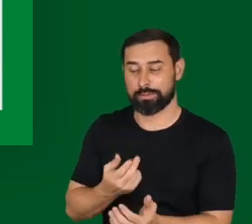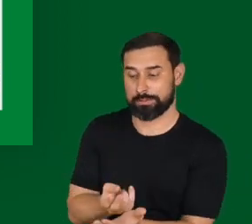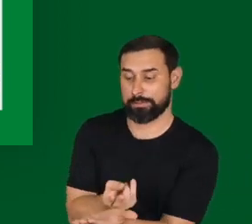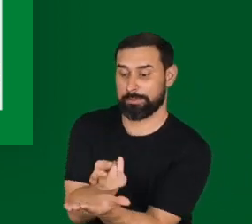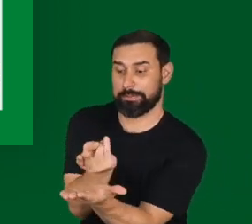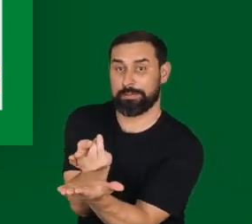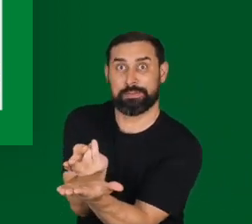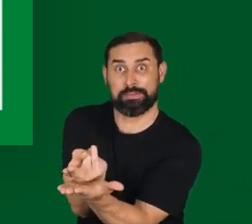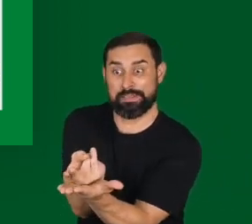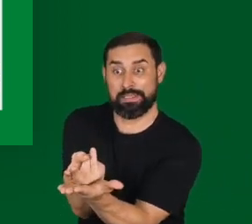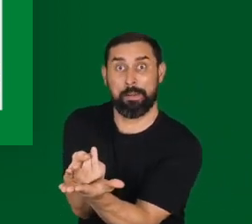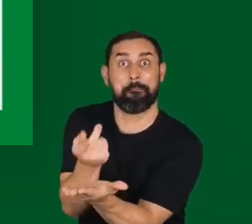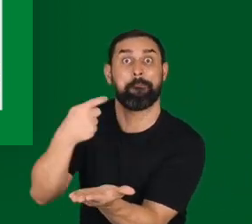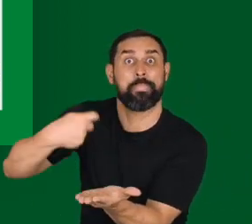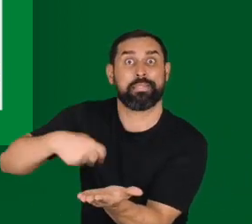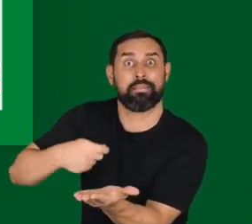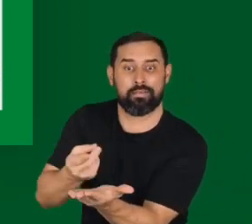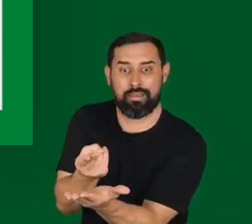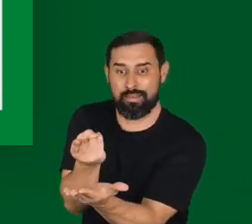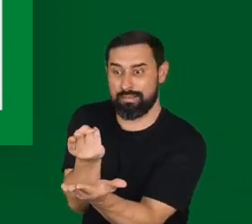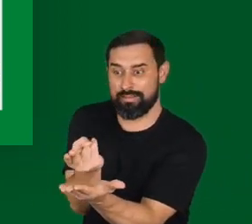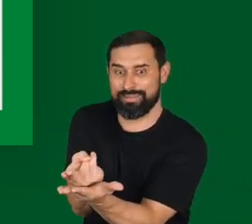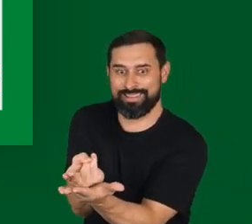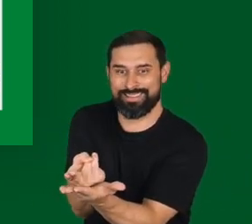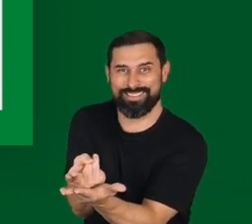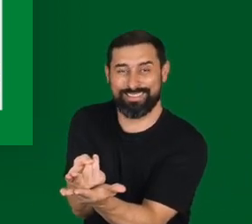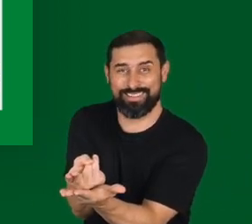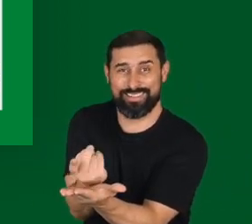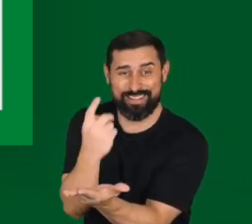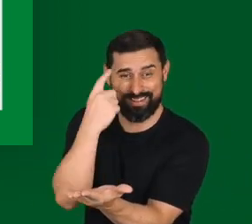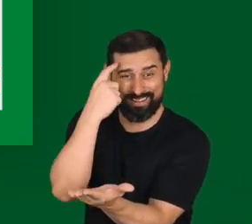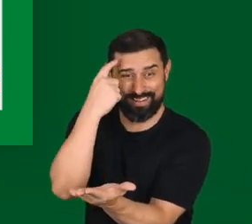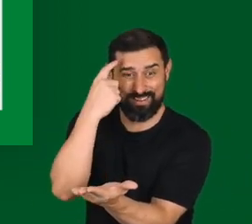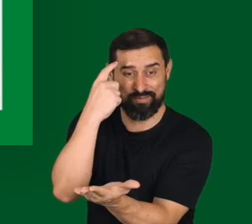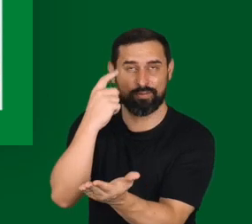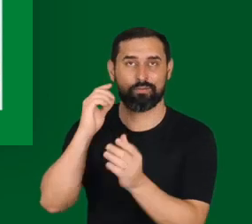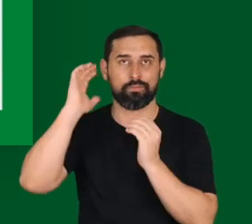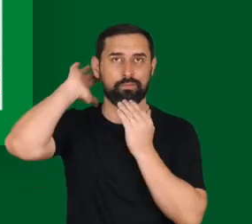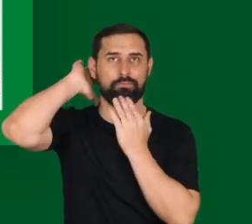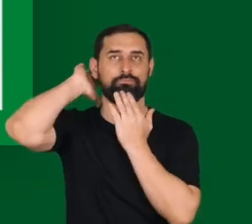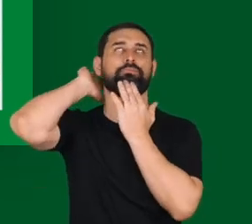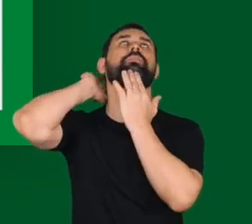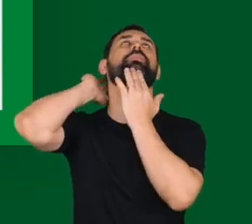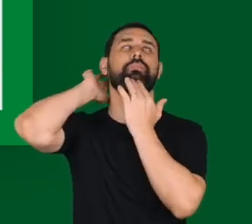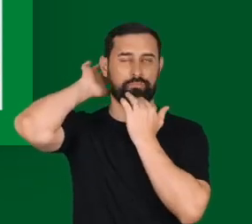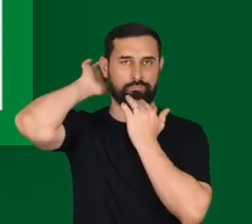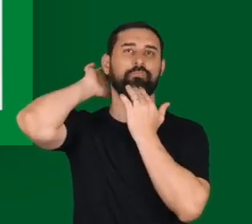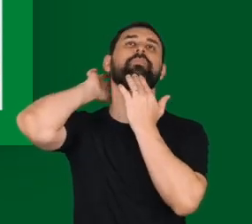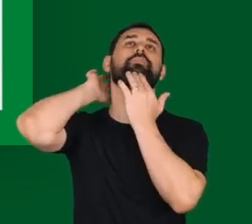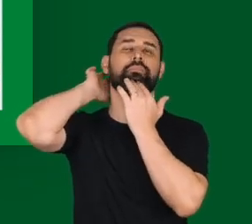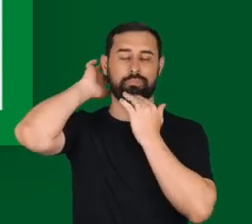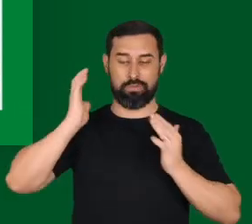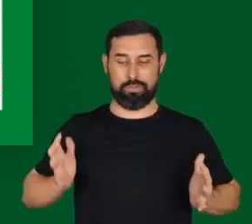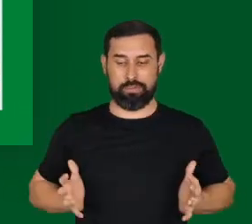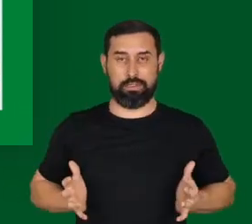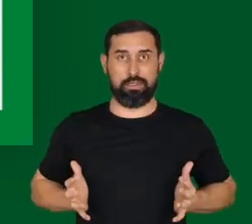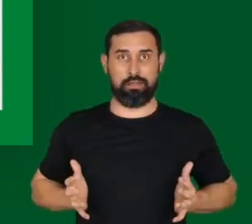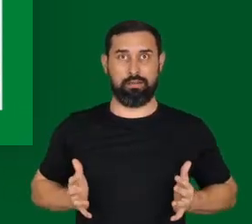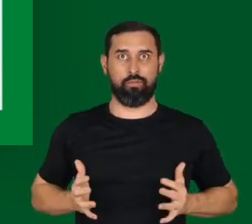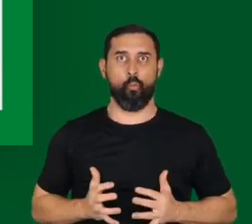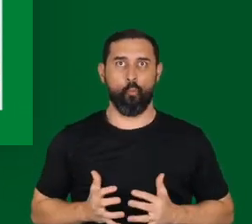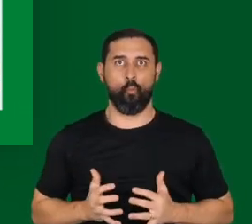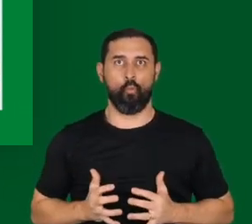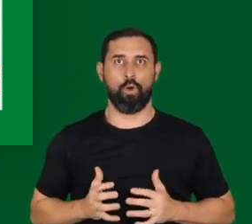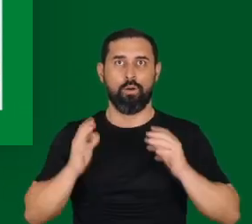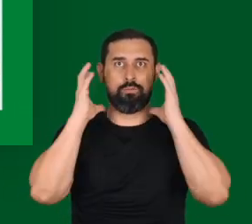em pranchar esse paciente, lembrando que a gente tem essa desproporção da região occipital para o tamanho